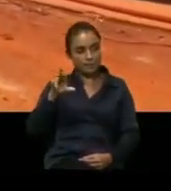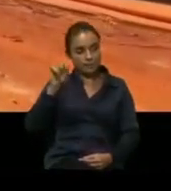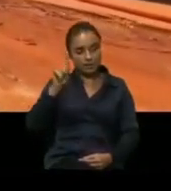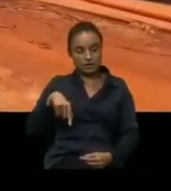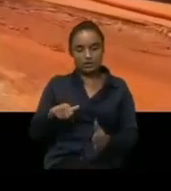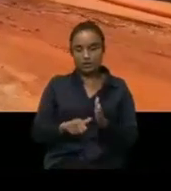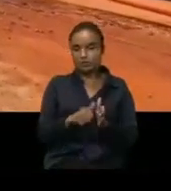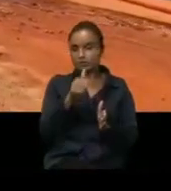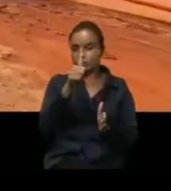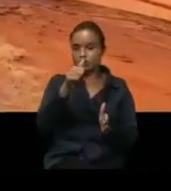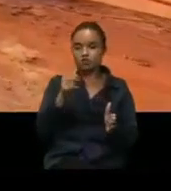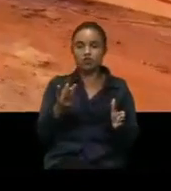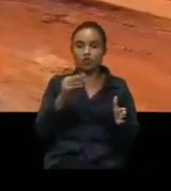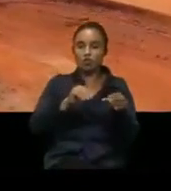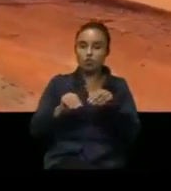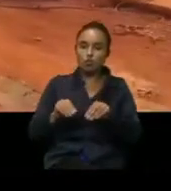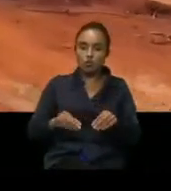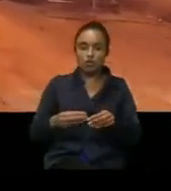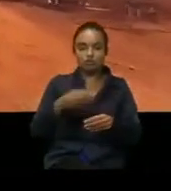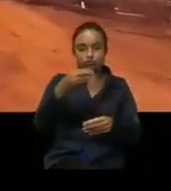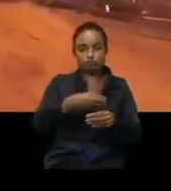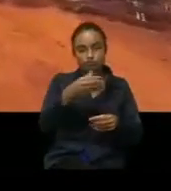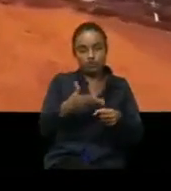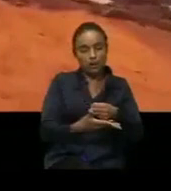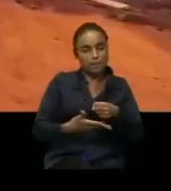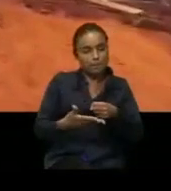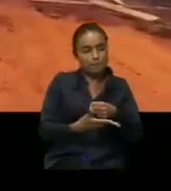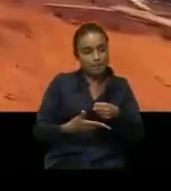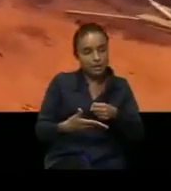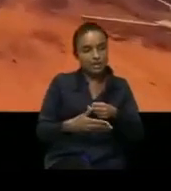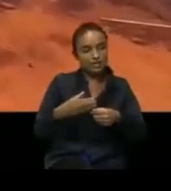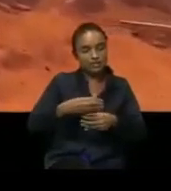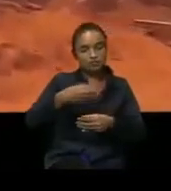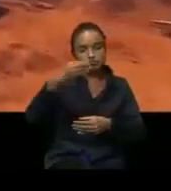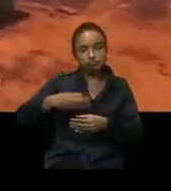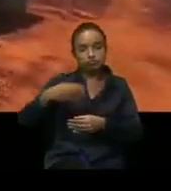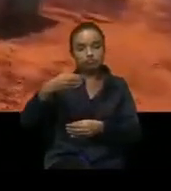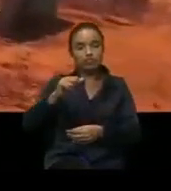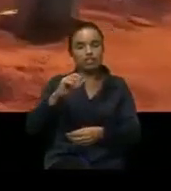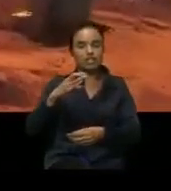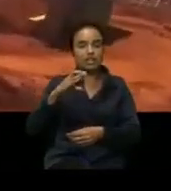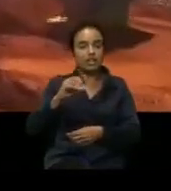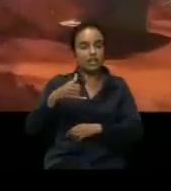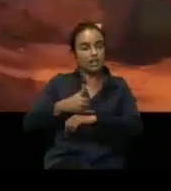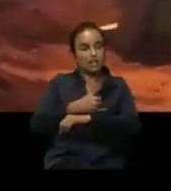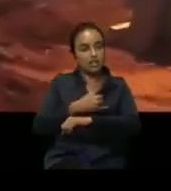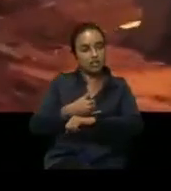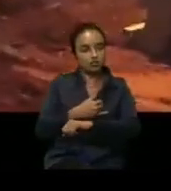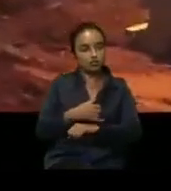O professor tentou fazer então ali os guindastes, né, para poder trabalhar.